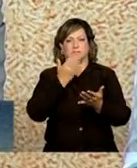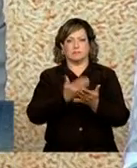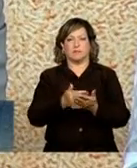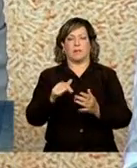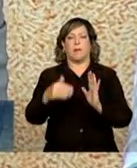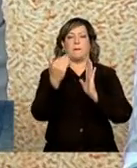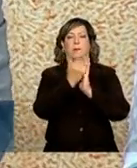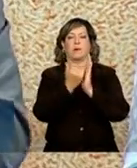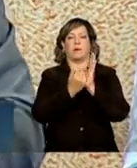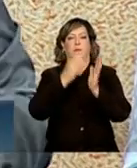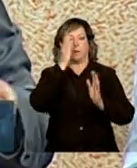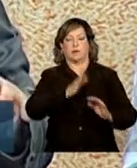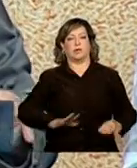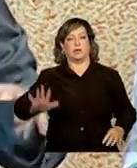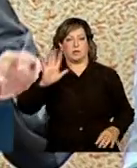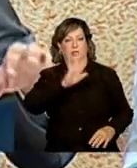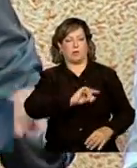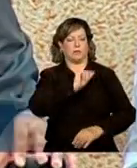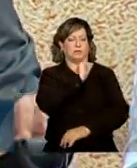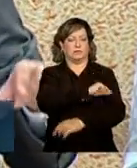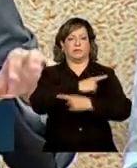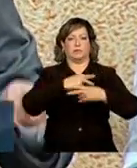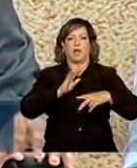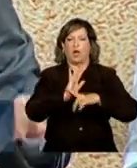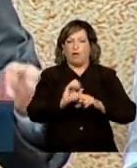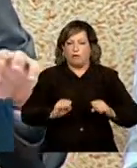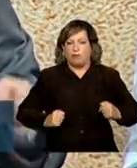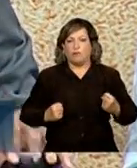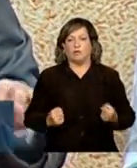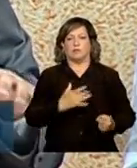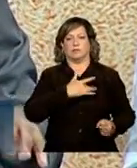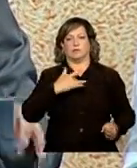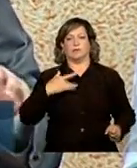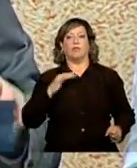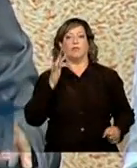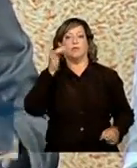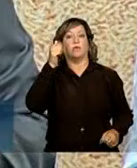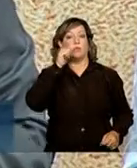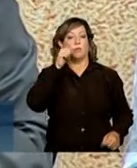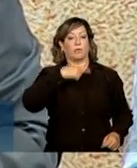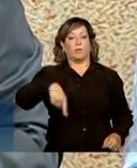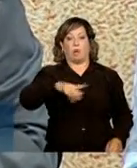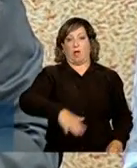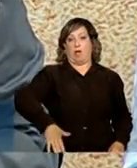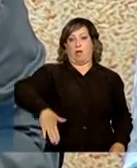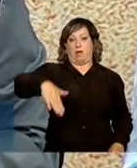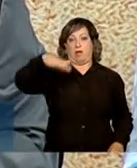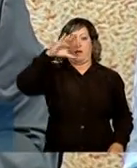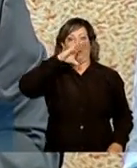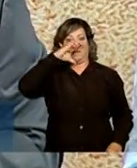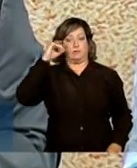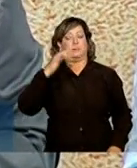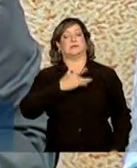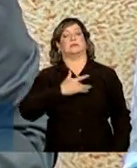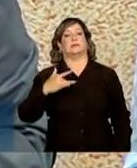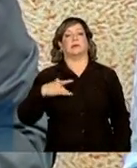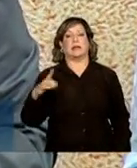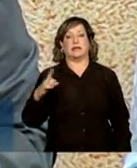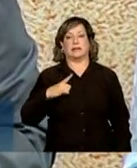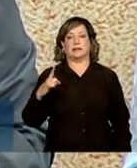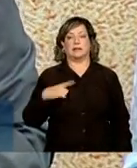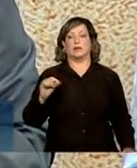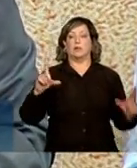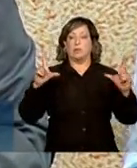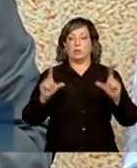programa nacional de imunização gerar uma forte proteção para as futuras mulheres brasileiras para que a gente tenha um impacto no futuro de